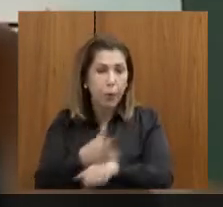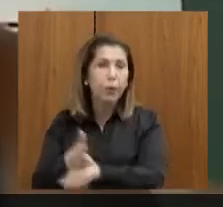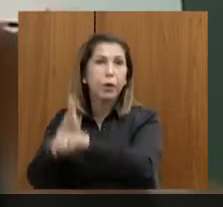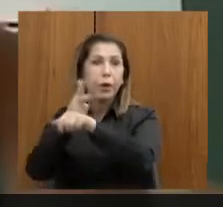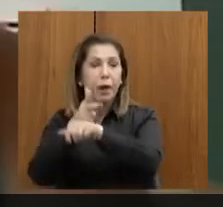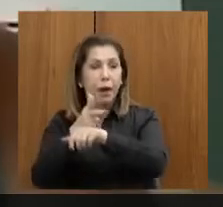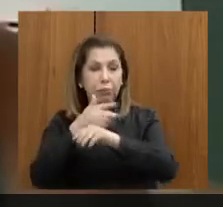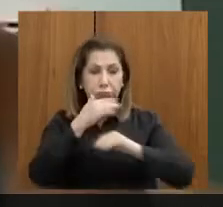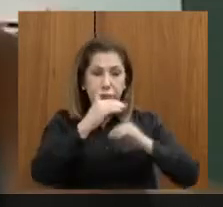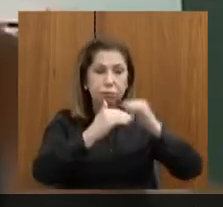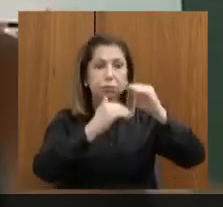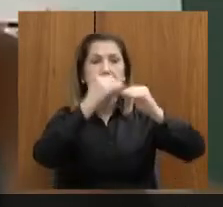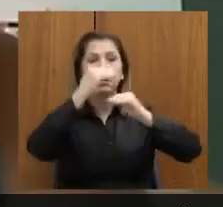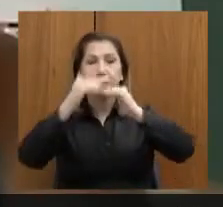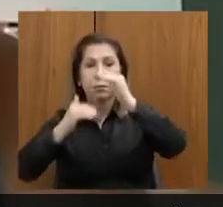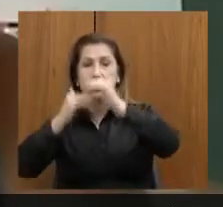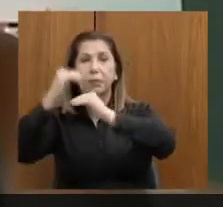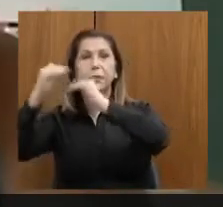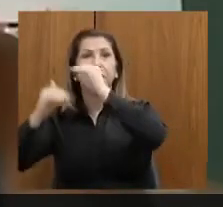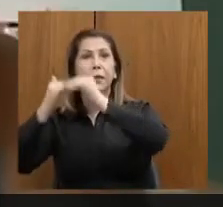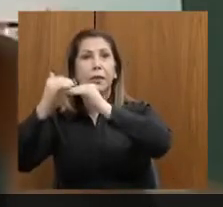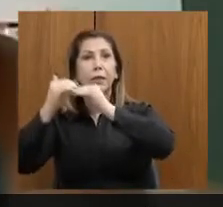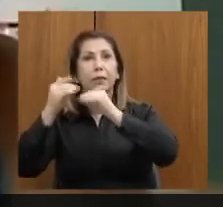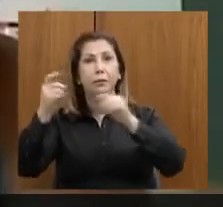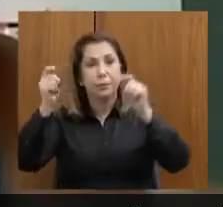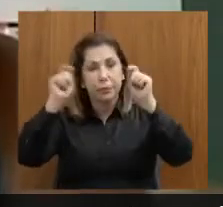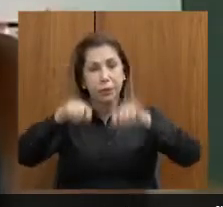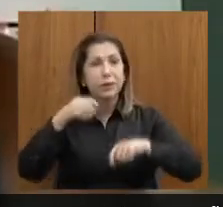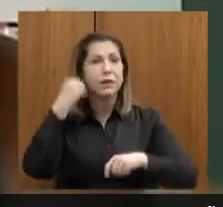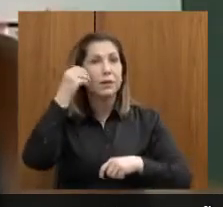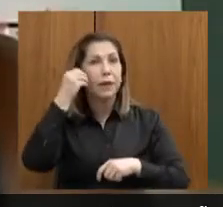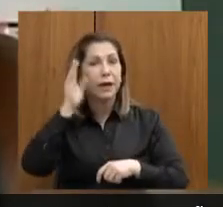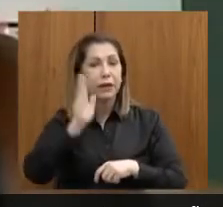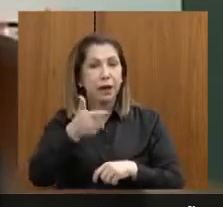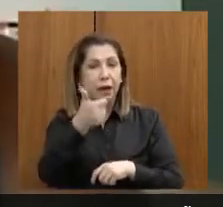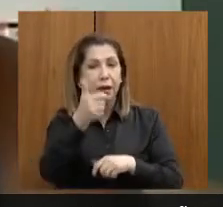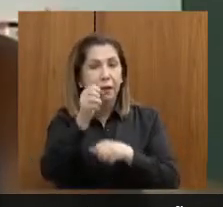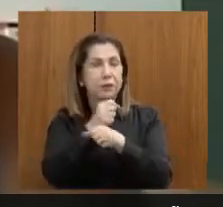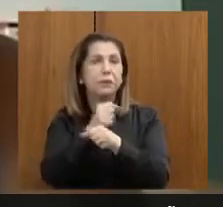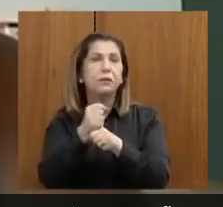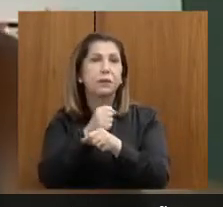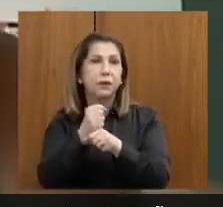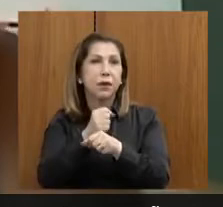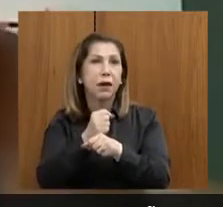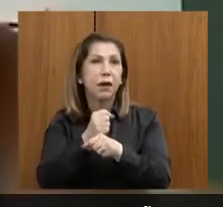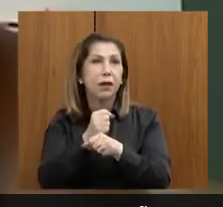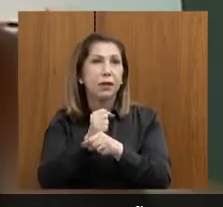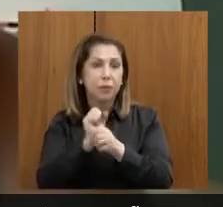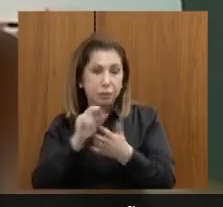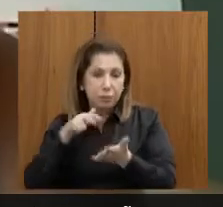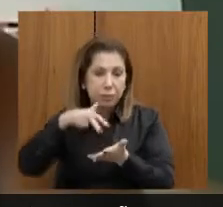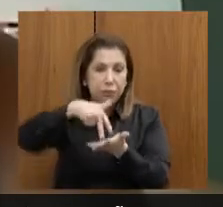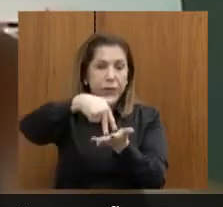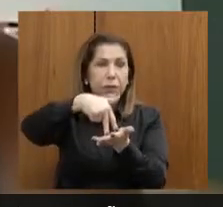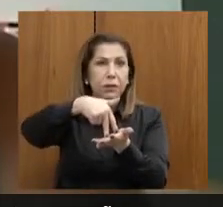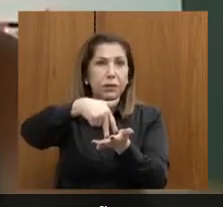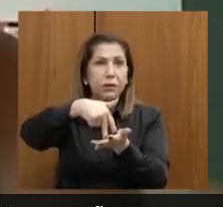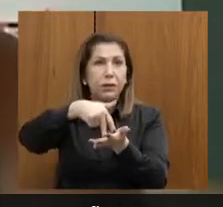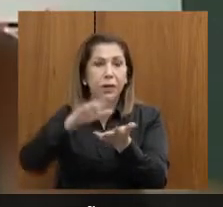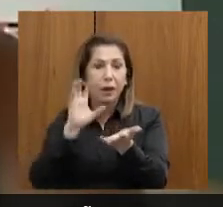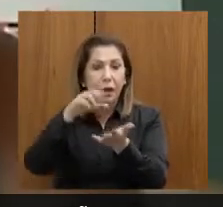nesses casos e parece ser um aparelho pelo nosso experiência 10 anos de existência do centro de referência